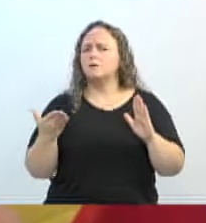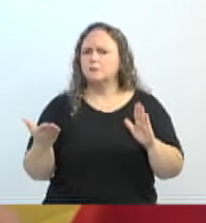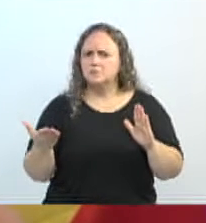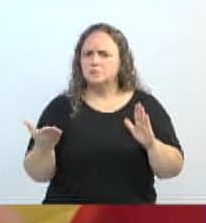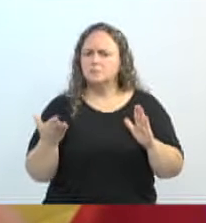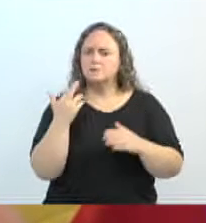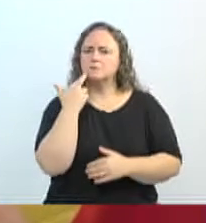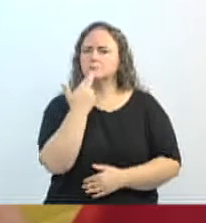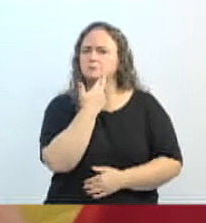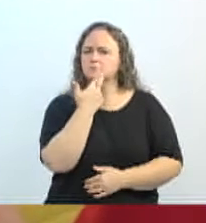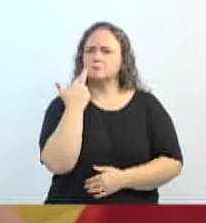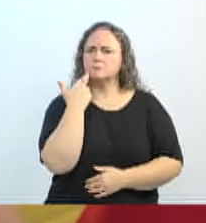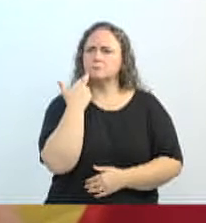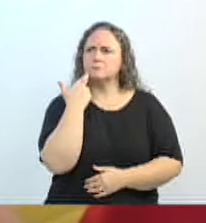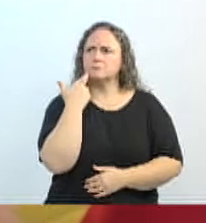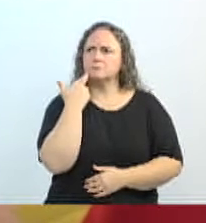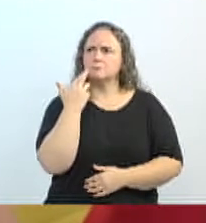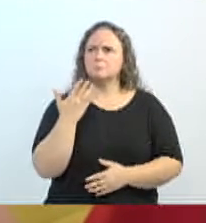Ninguém sabe?